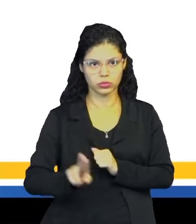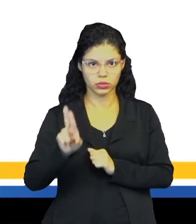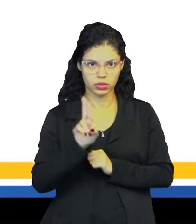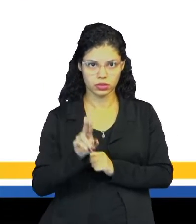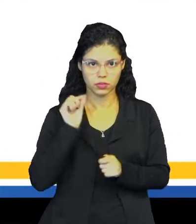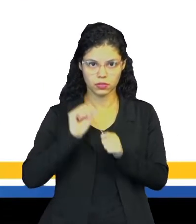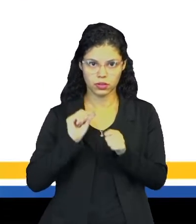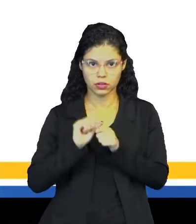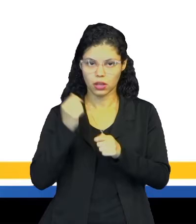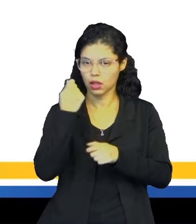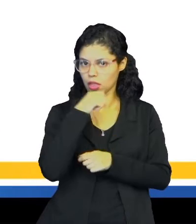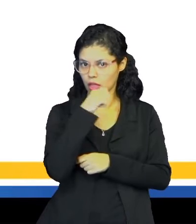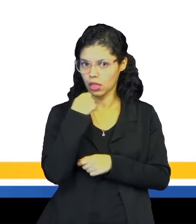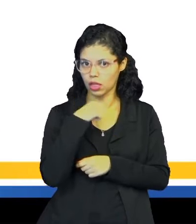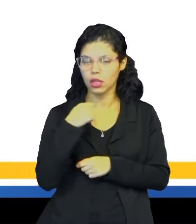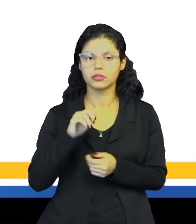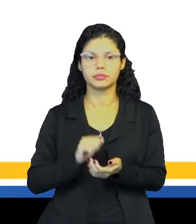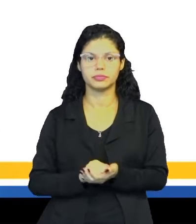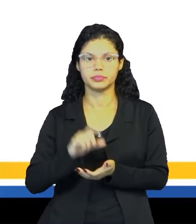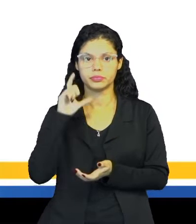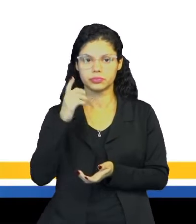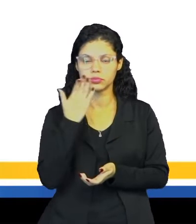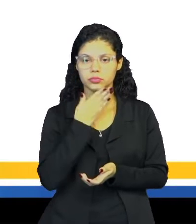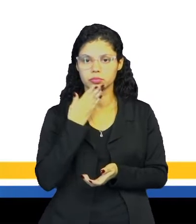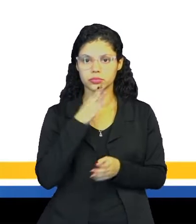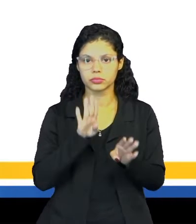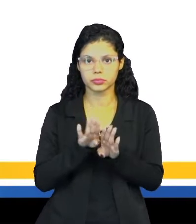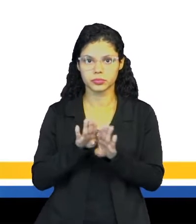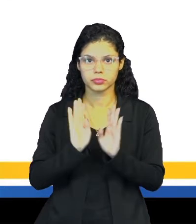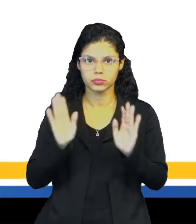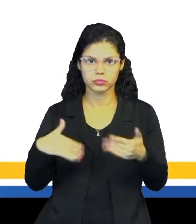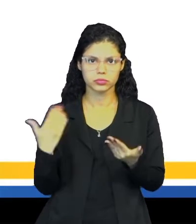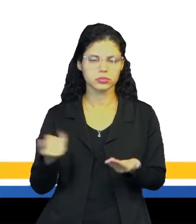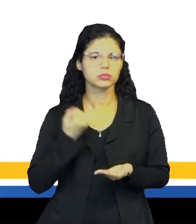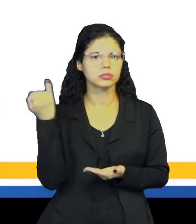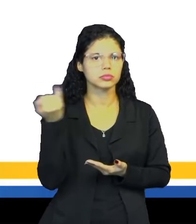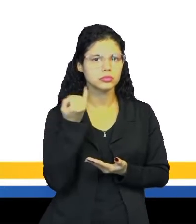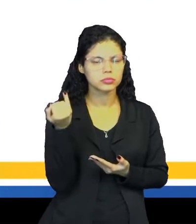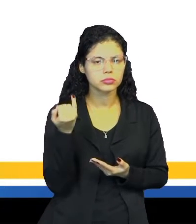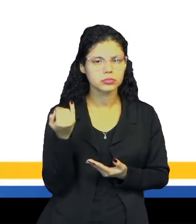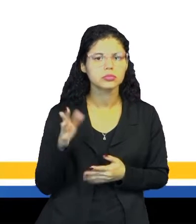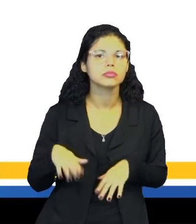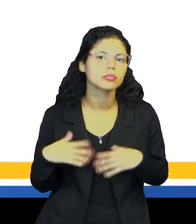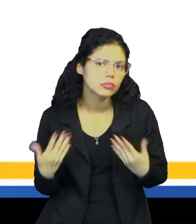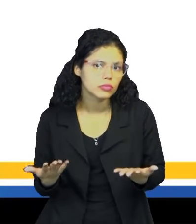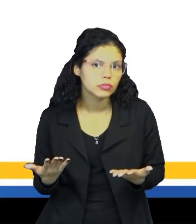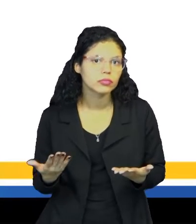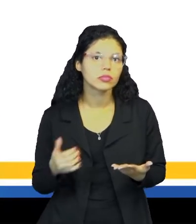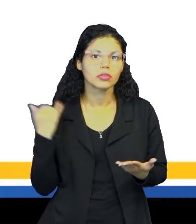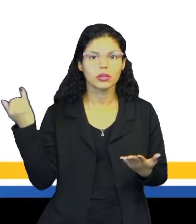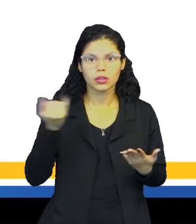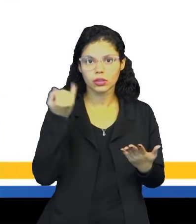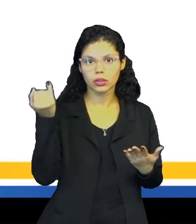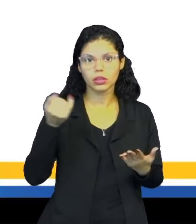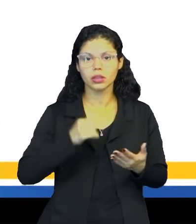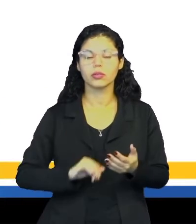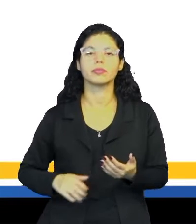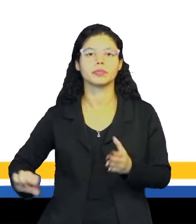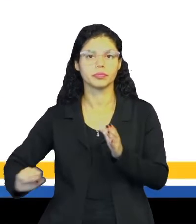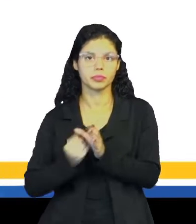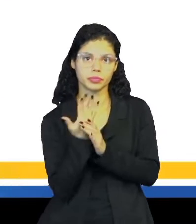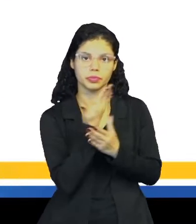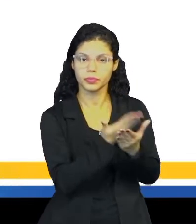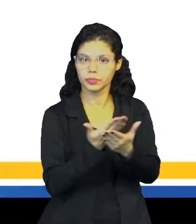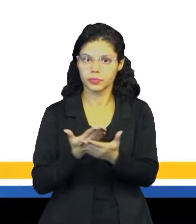na fabricação de sorvete, cremes e doces. E agora, qual é a importância das algas? Ela tem uma importância ecológica,